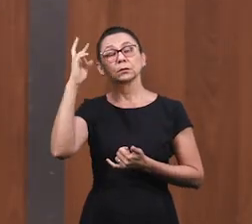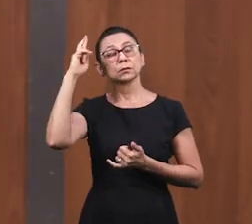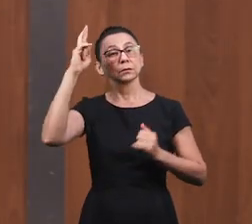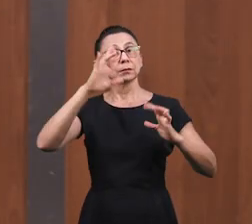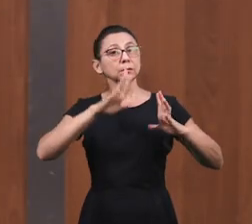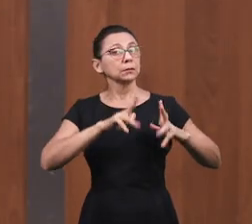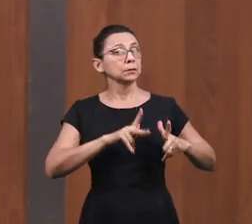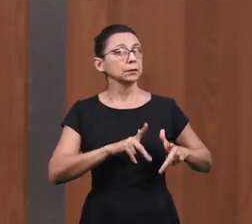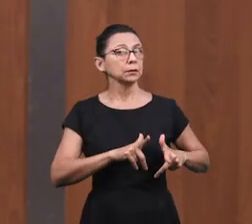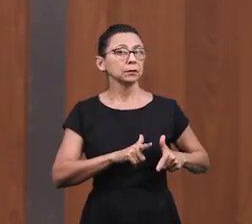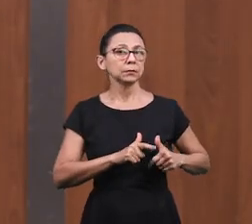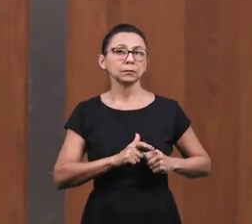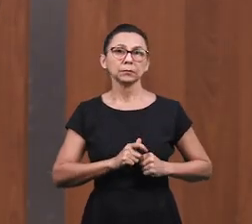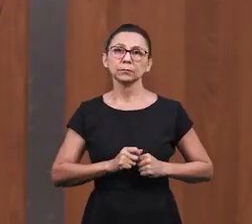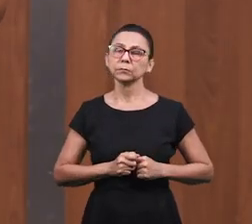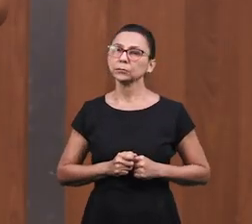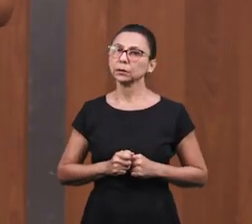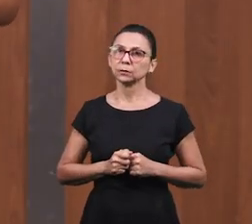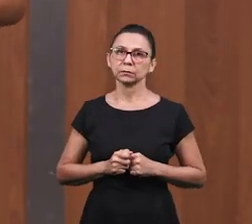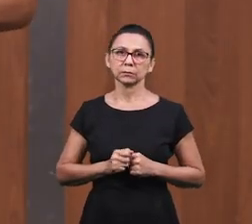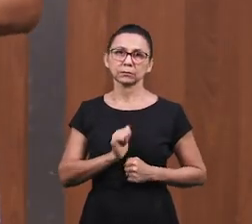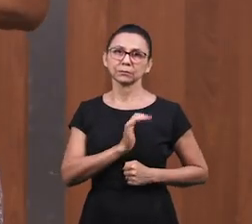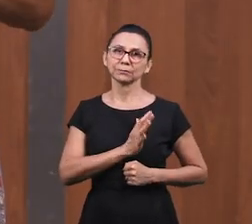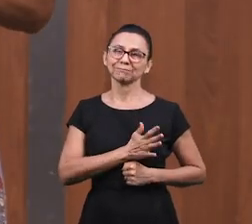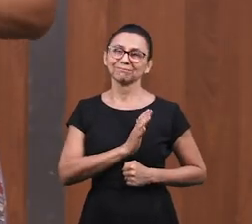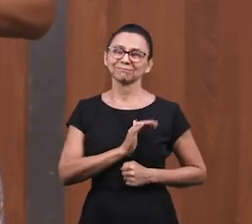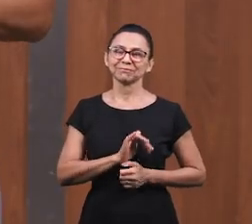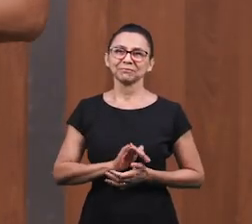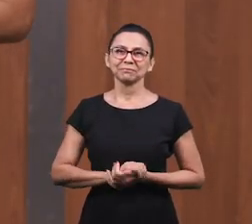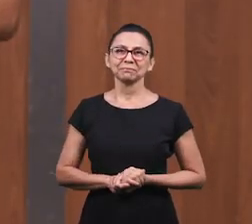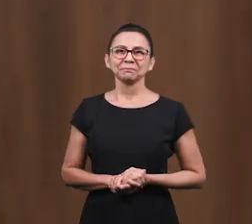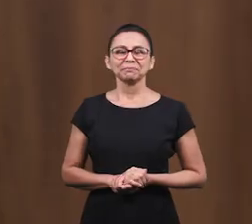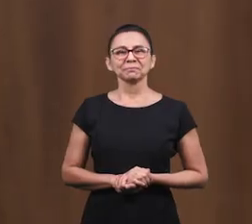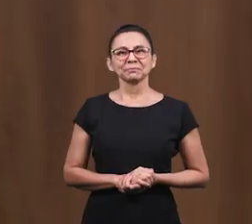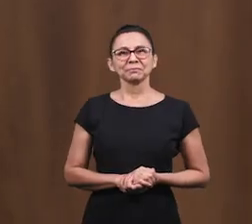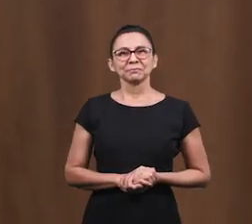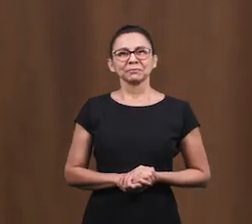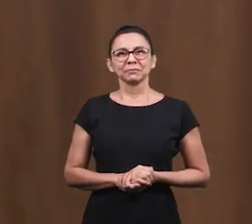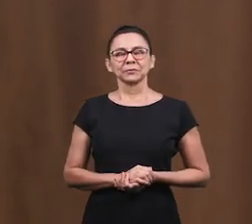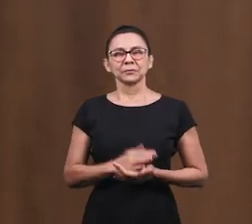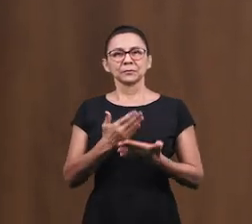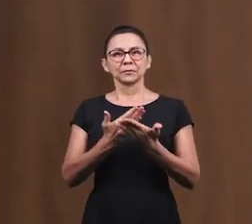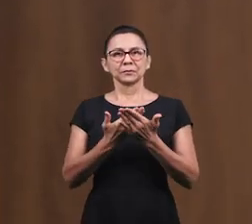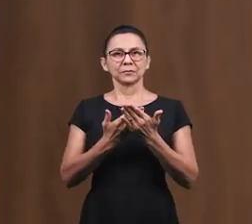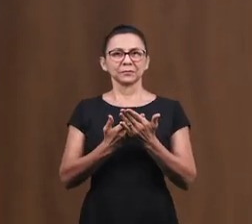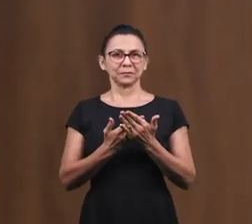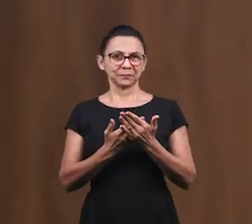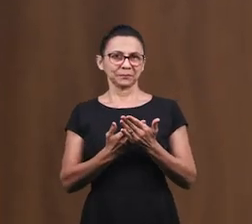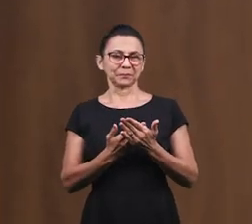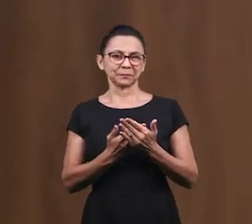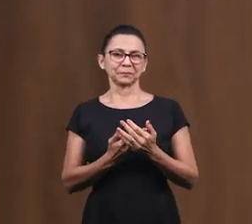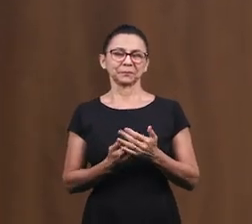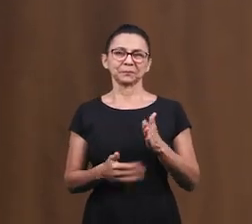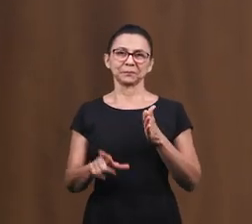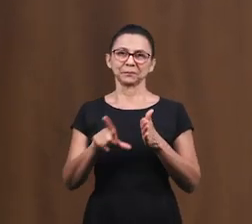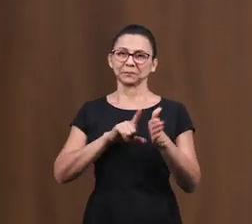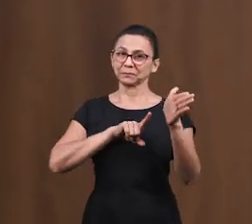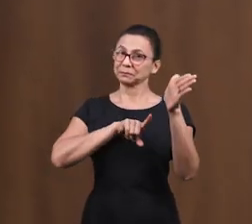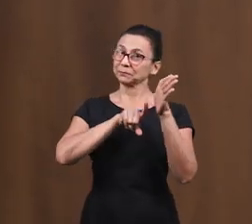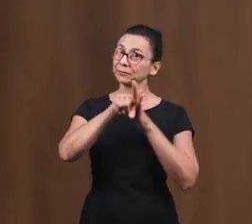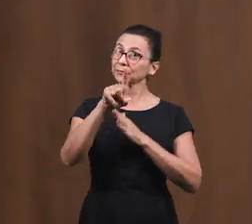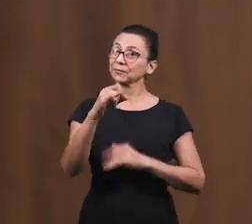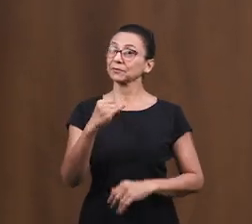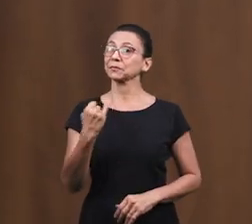nosso coração de todo pecado. Nós vamos encerrar essa aula com uma pergunta muito